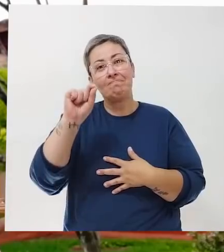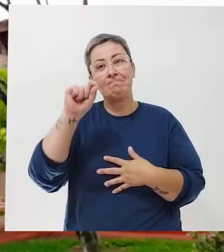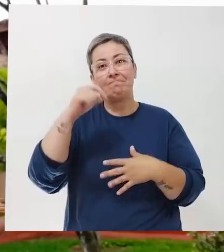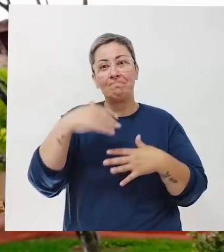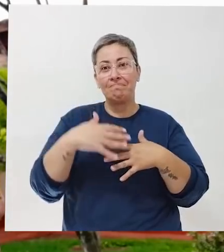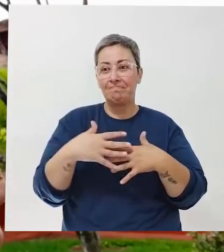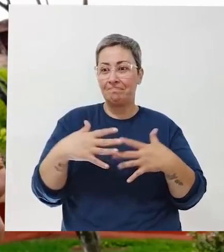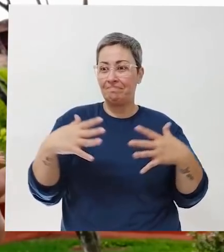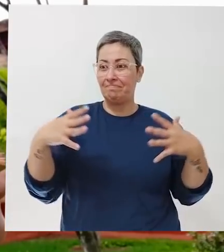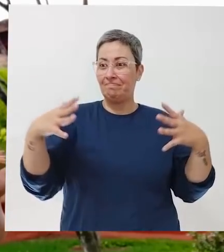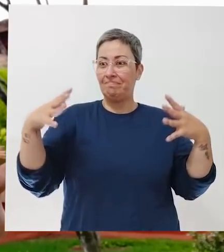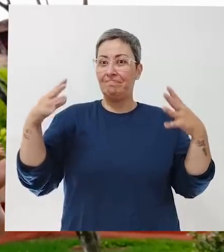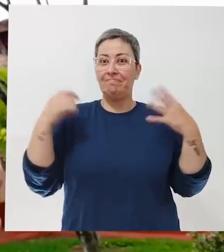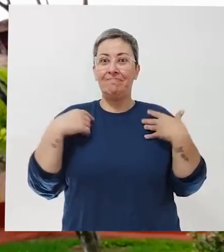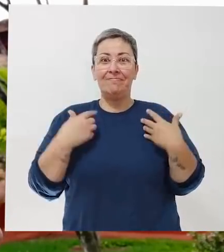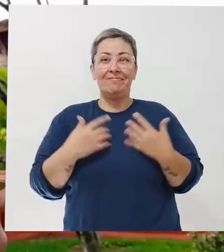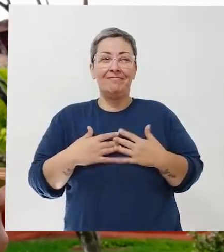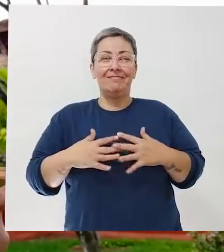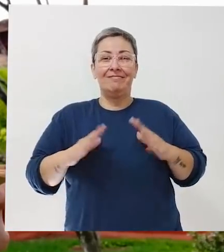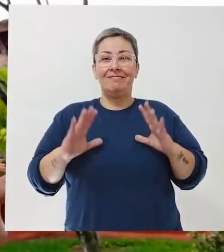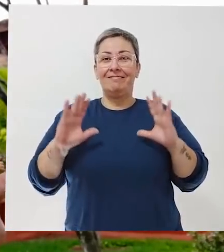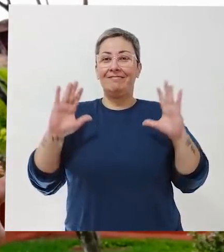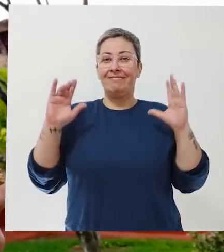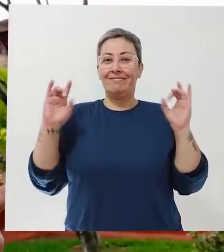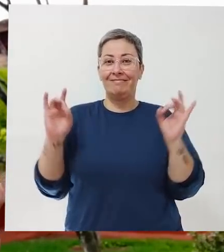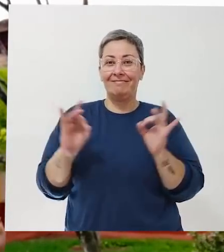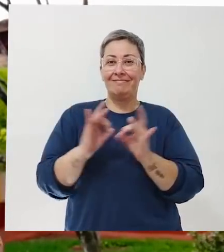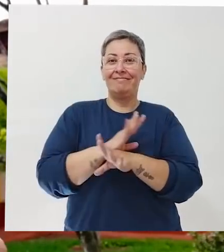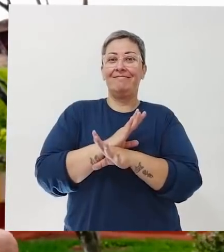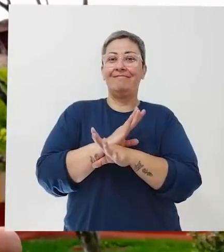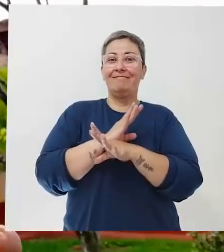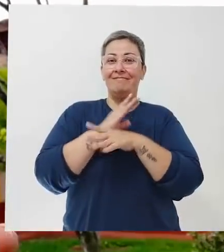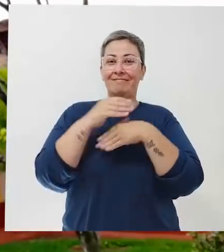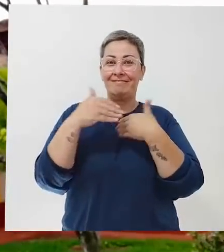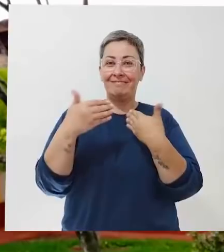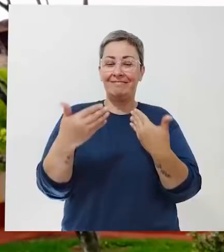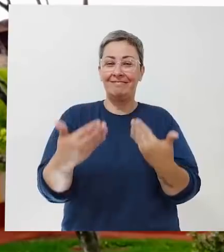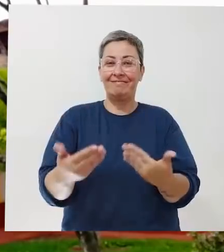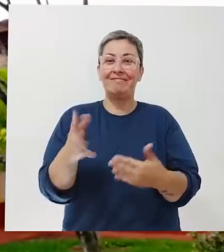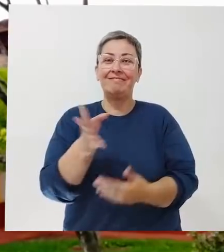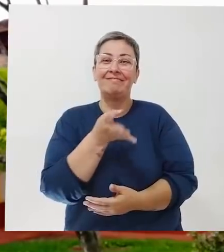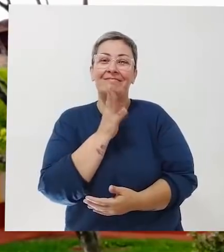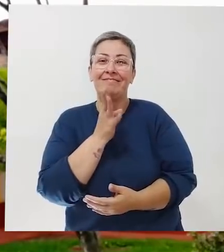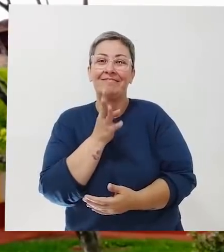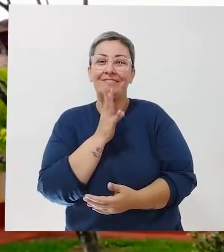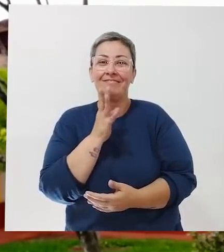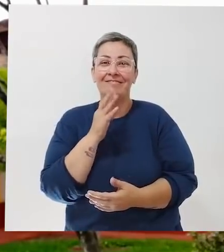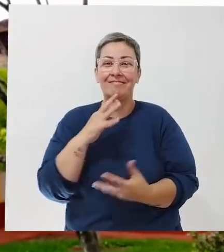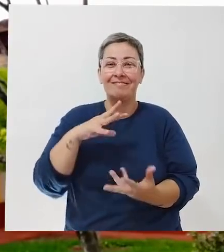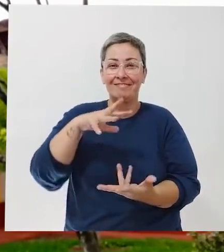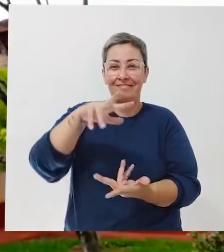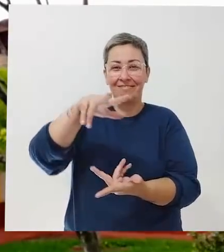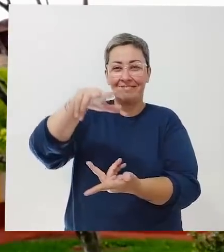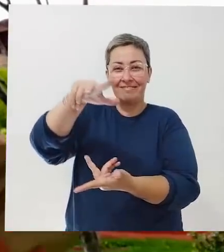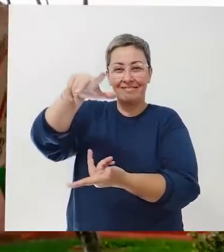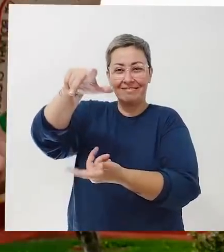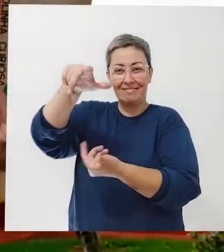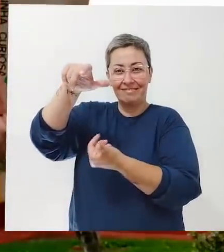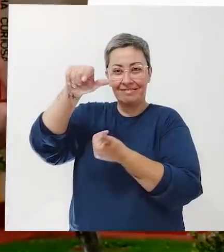pensou-se grande e vazia, pronta para conhecer o